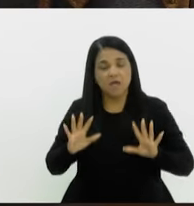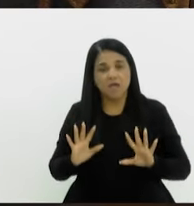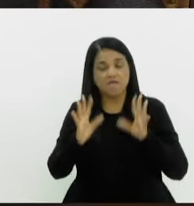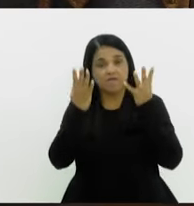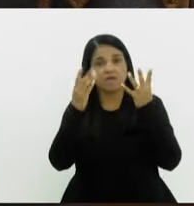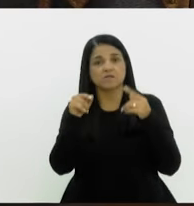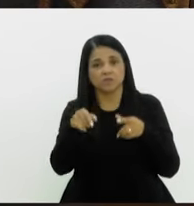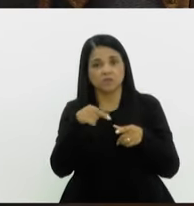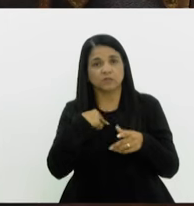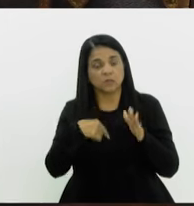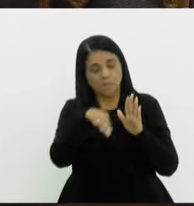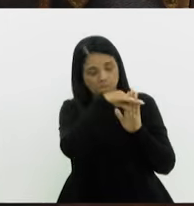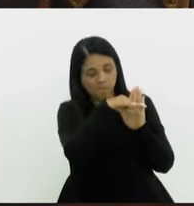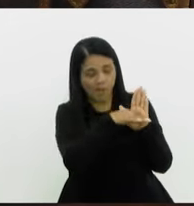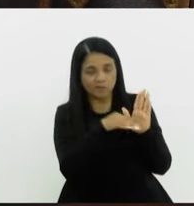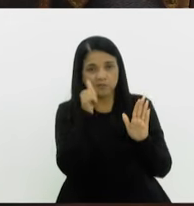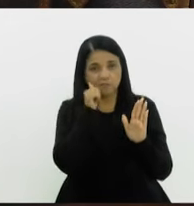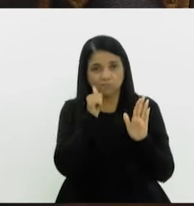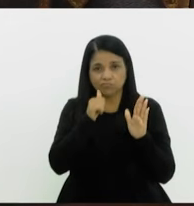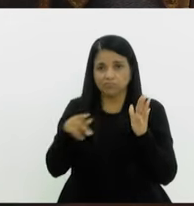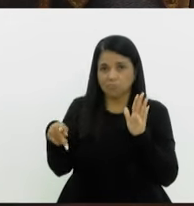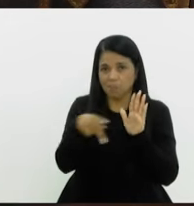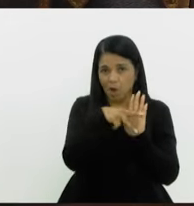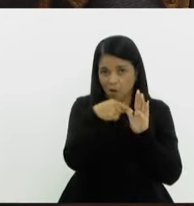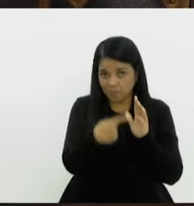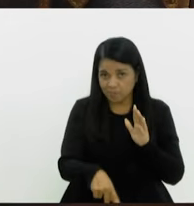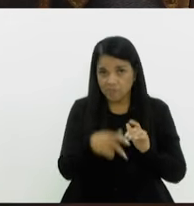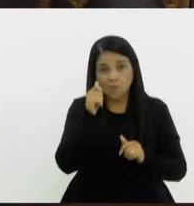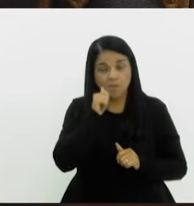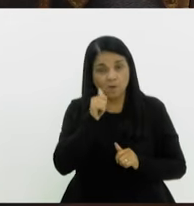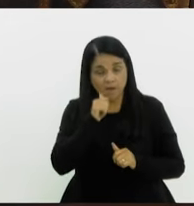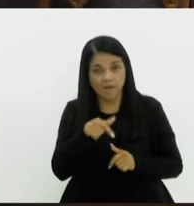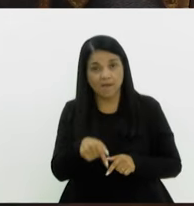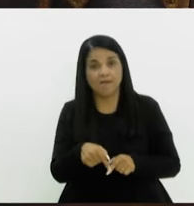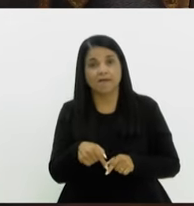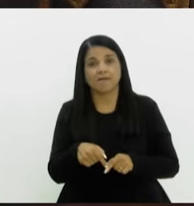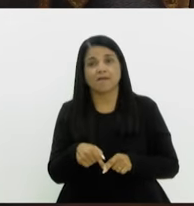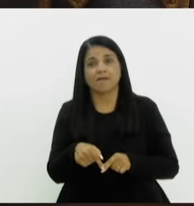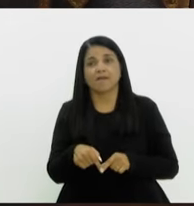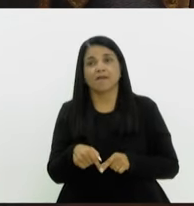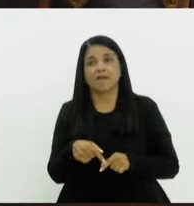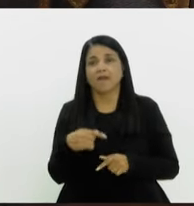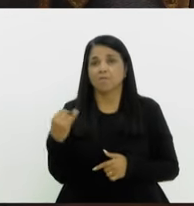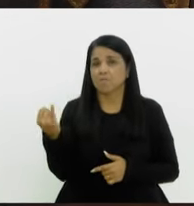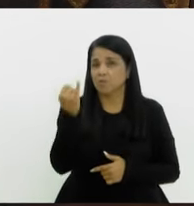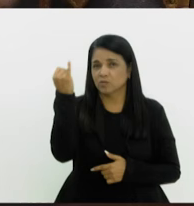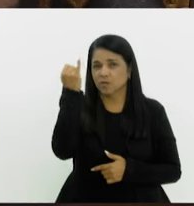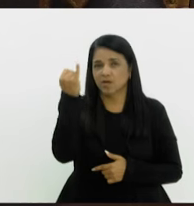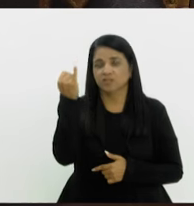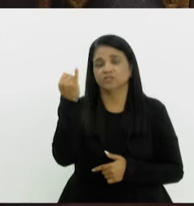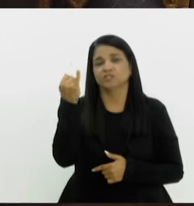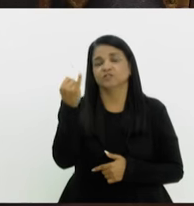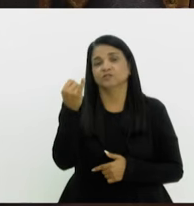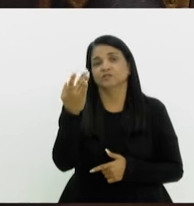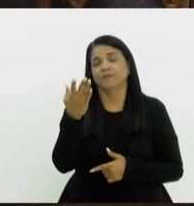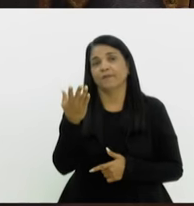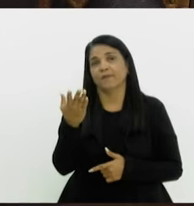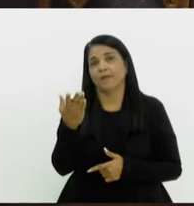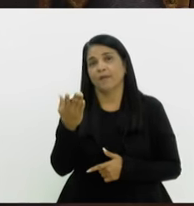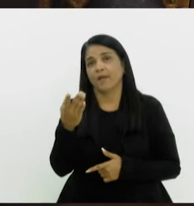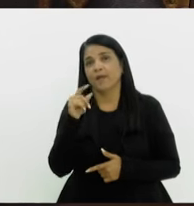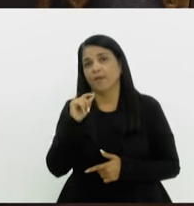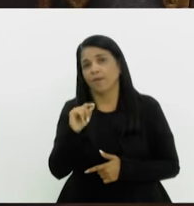fala de pautas femininas eh o mais importante do que a gente ficar pregando para convertido é